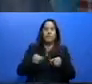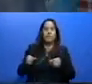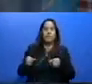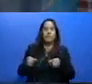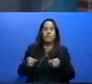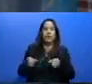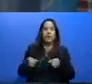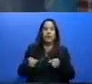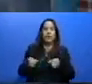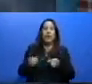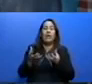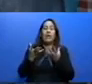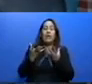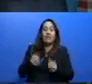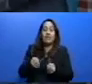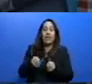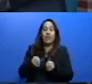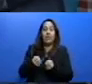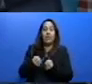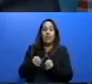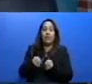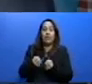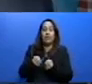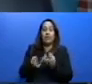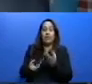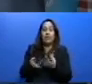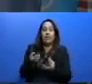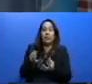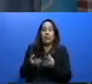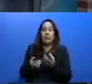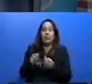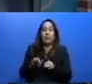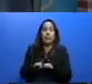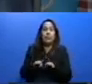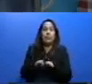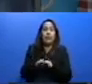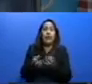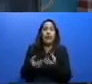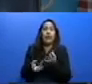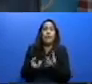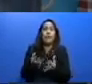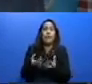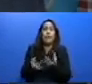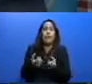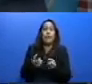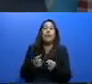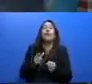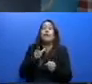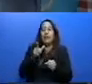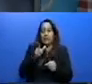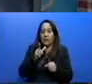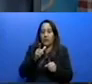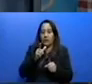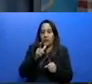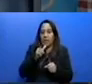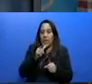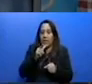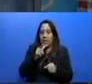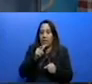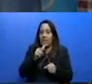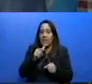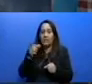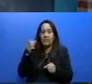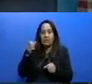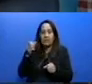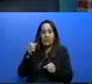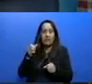Ele recebe o calor desse líquido, certo? E a mesma coisa se o líquido estiver bem gelado. Coloca lá uma água bem